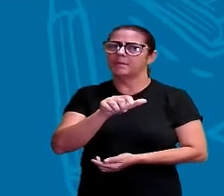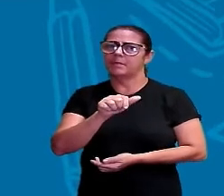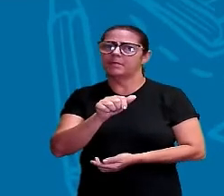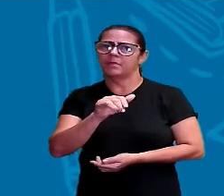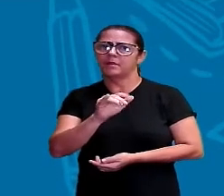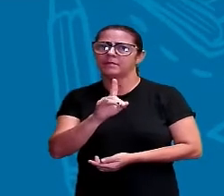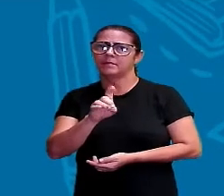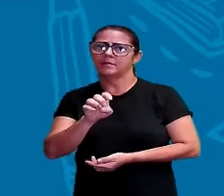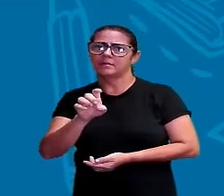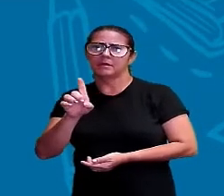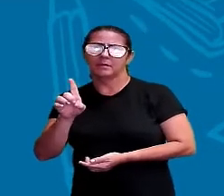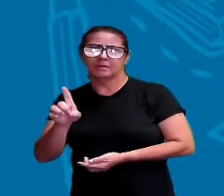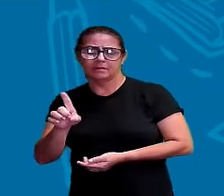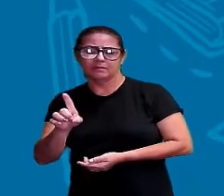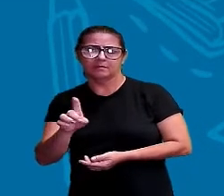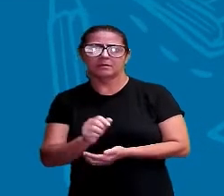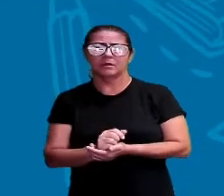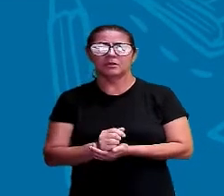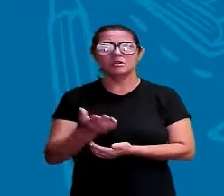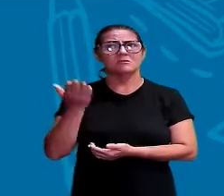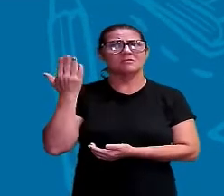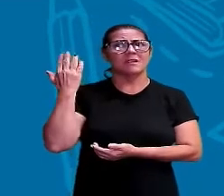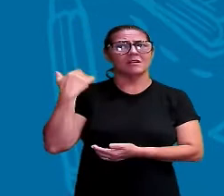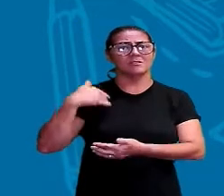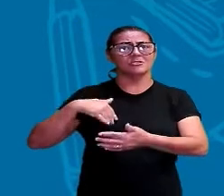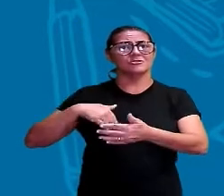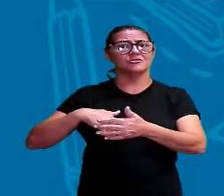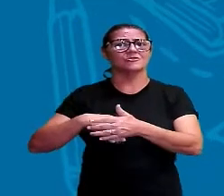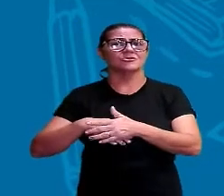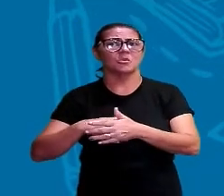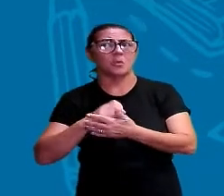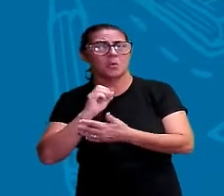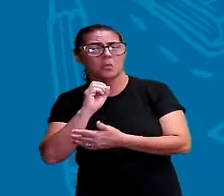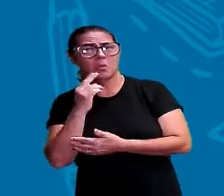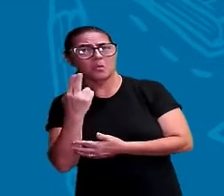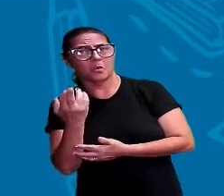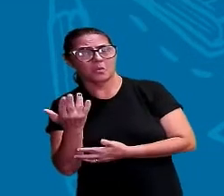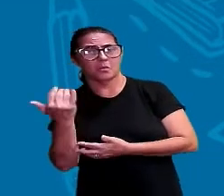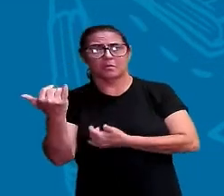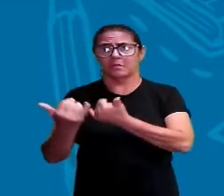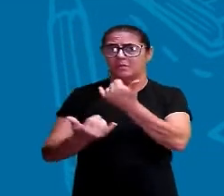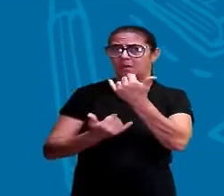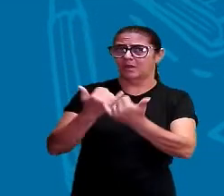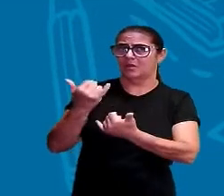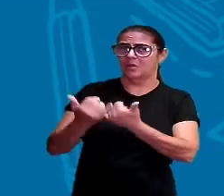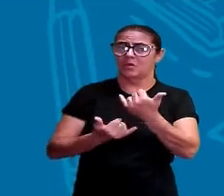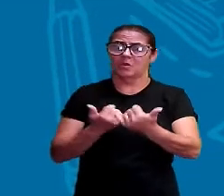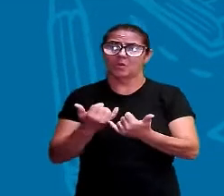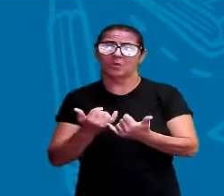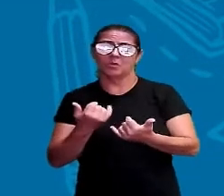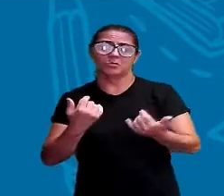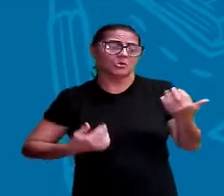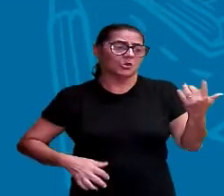se tornou jogou, tá? Que poderia ser brincou, ou poderia ser tocou algum tipo de